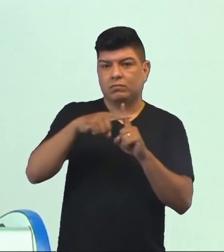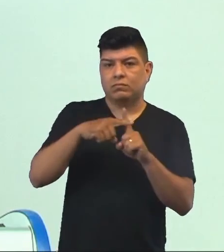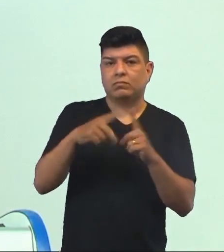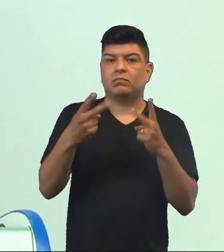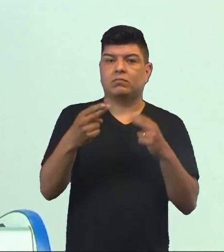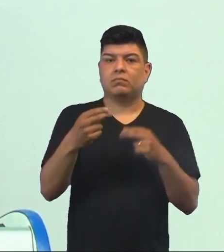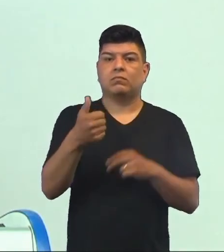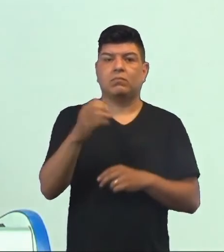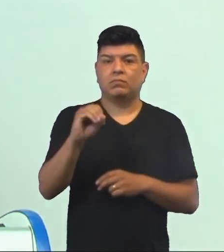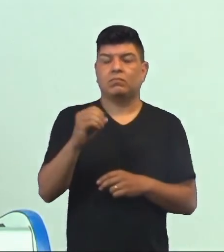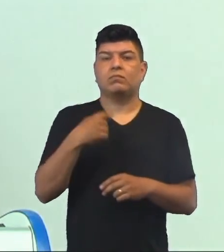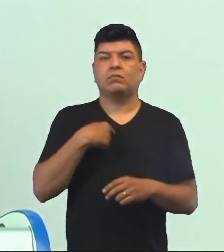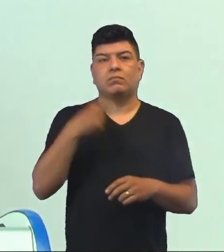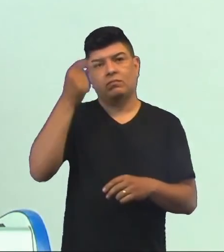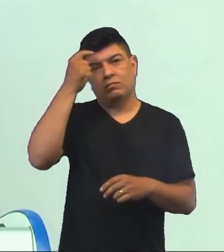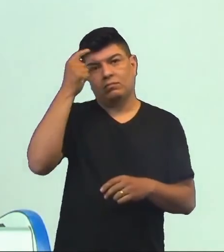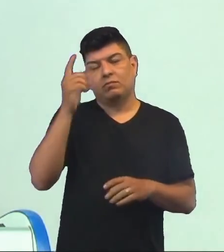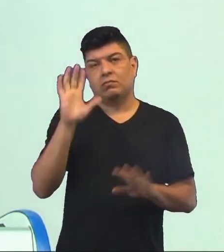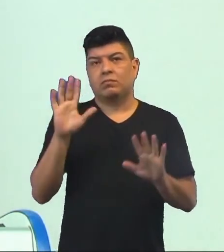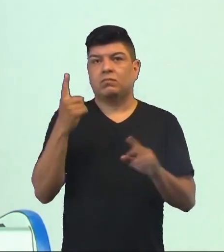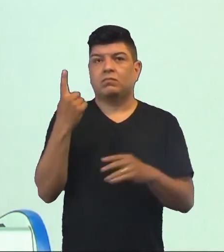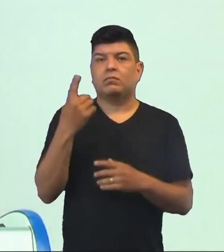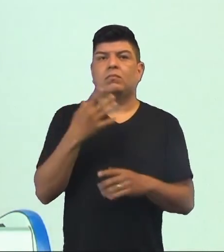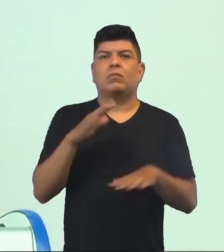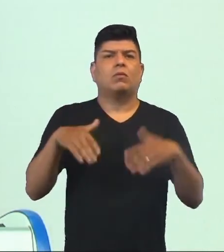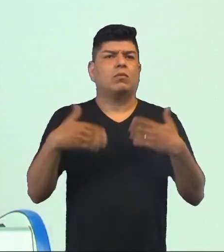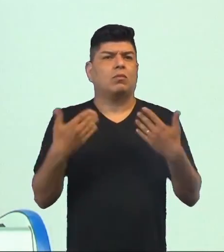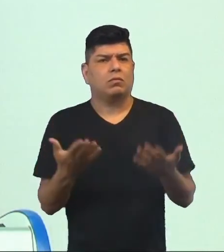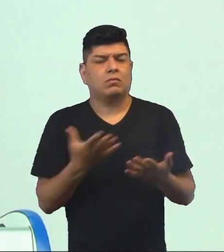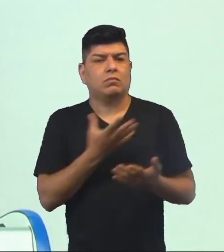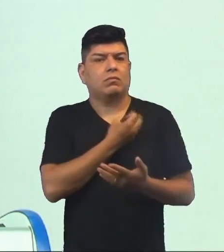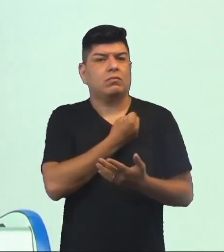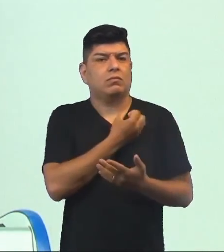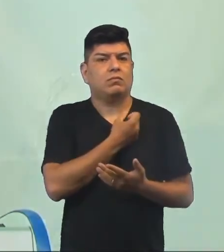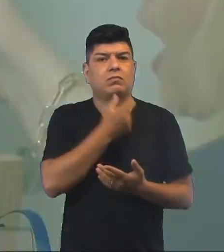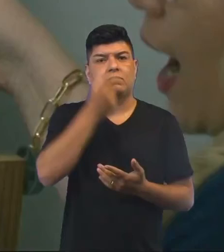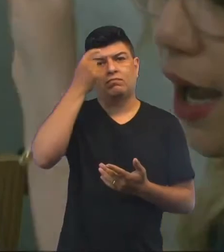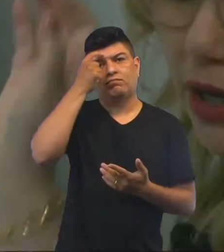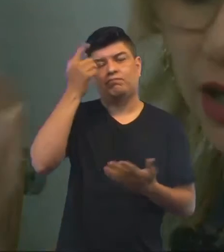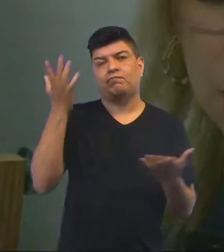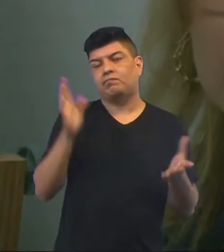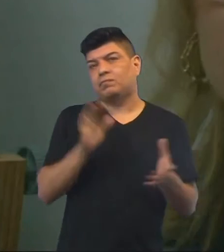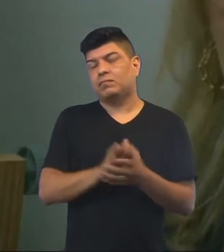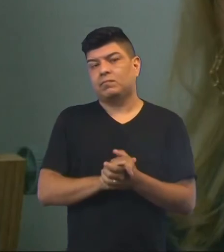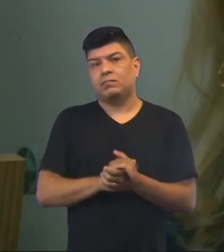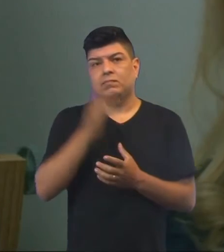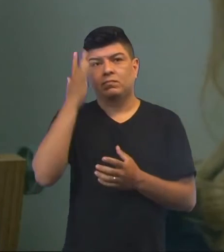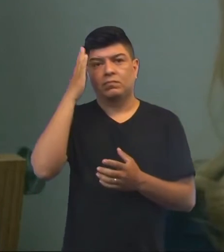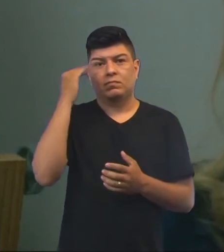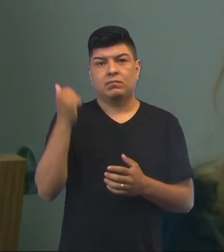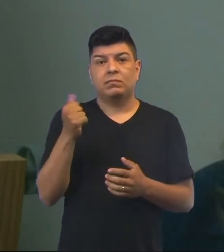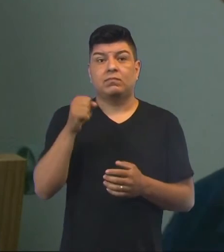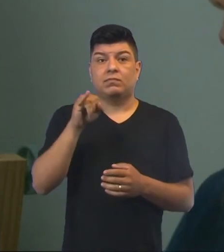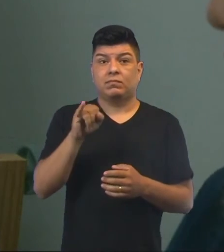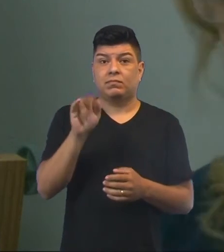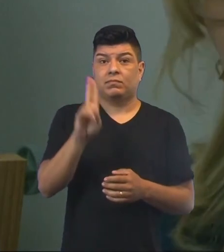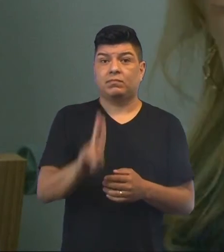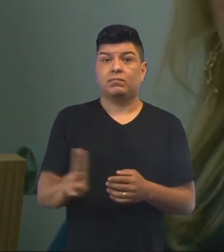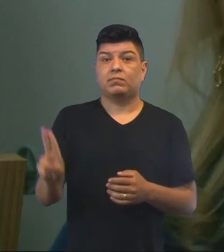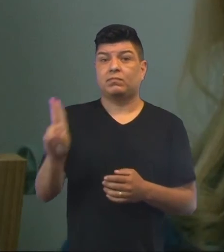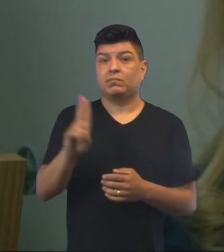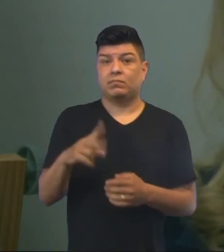10 eu vou pensar em um aqui qual o número que eu vou pensar Ah eu sei que se eu